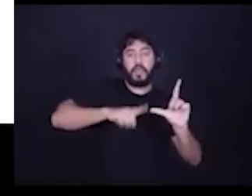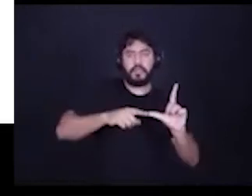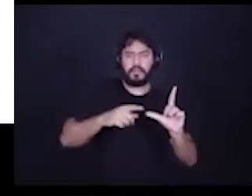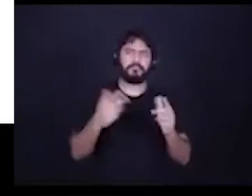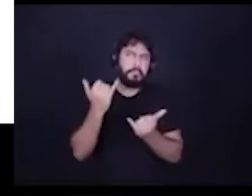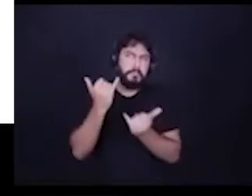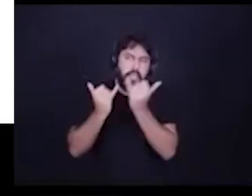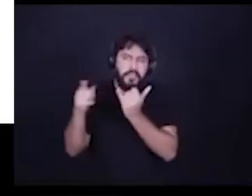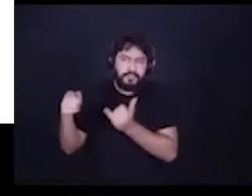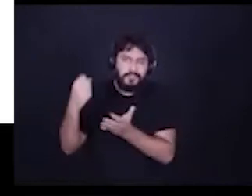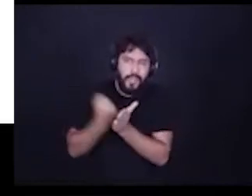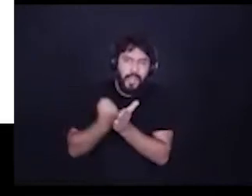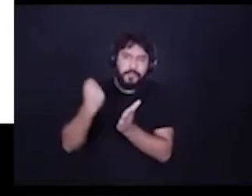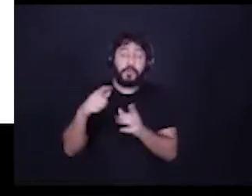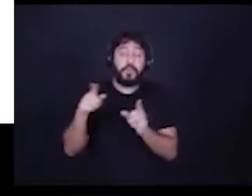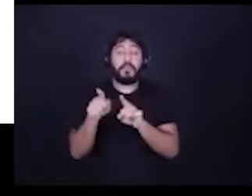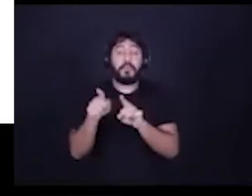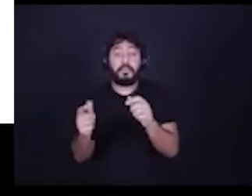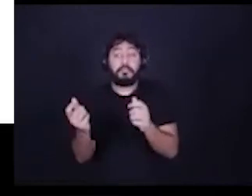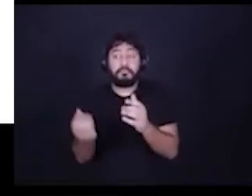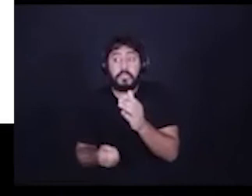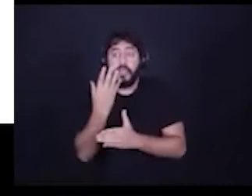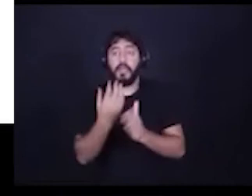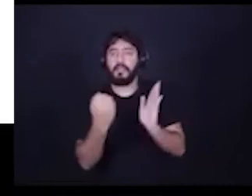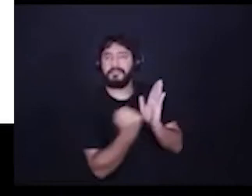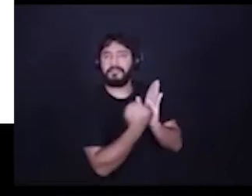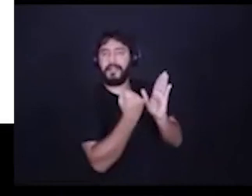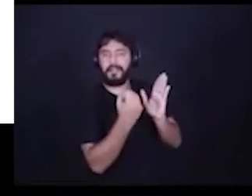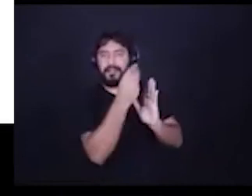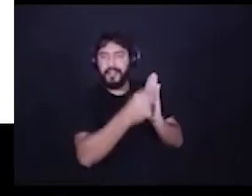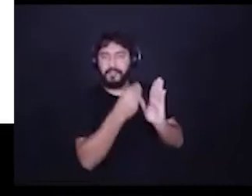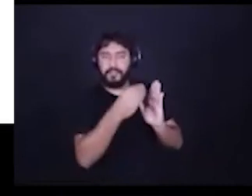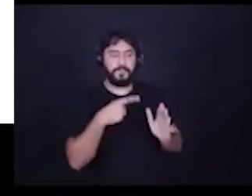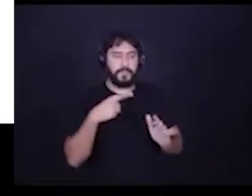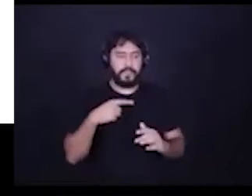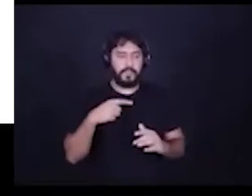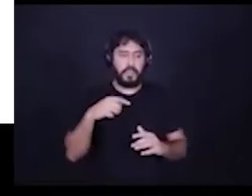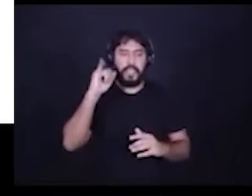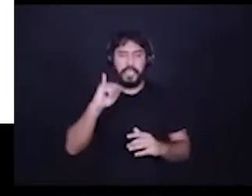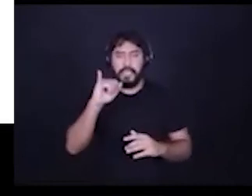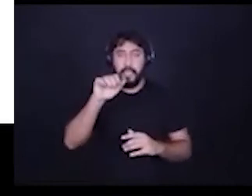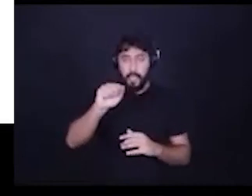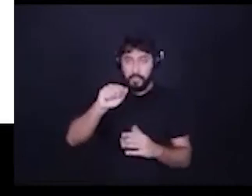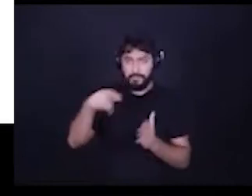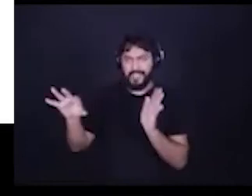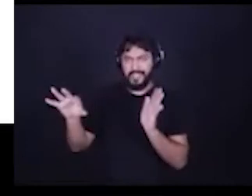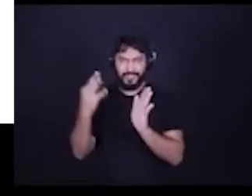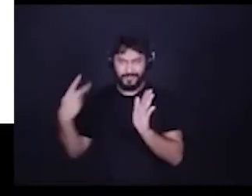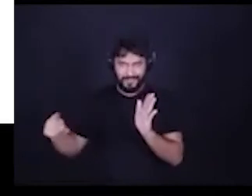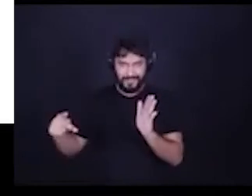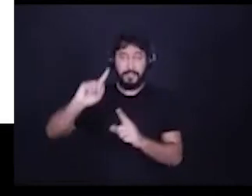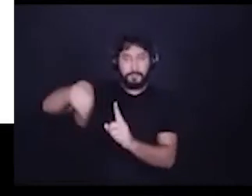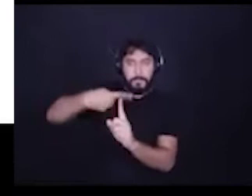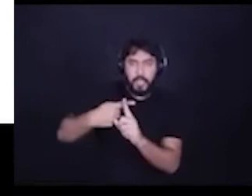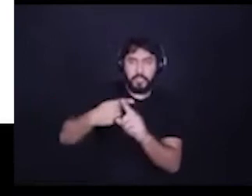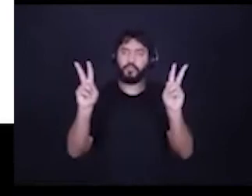tentar criar esse símbolo gráfico que combinava o IA da assinatura dele com o nome dele, com esse título.